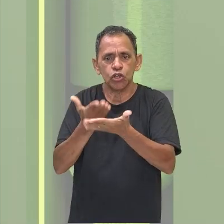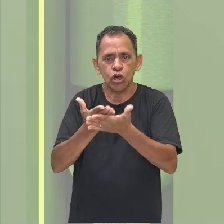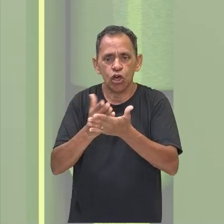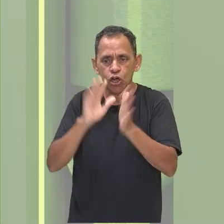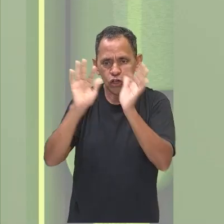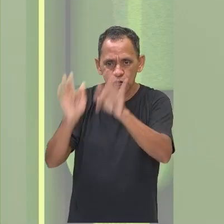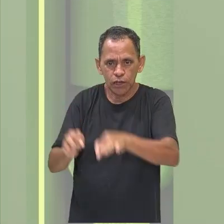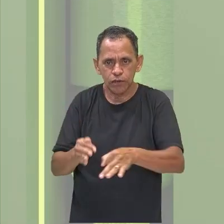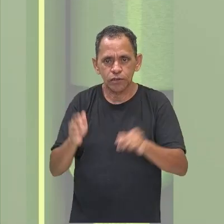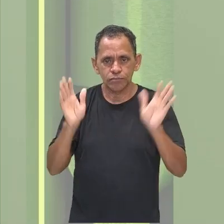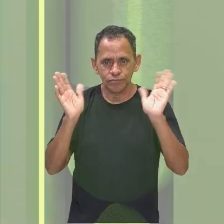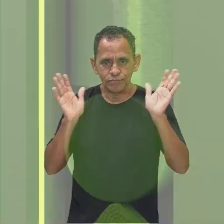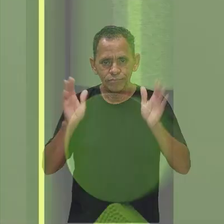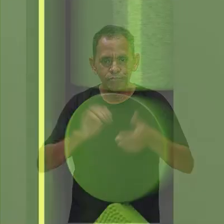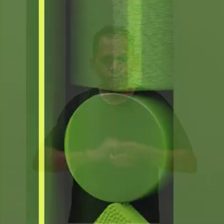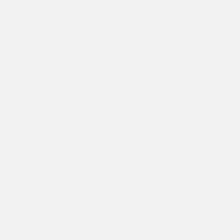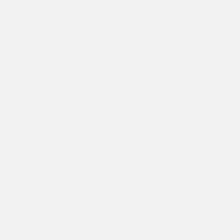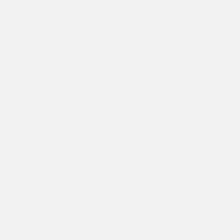até a próxima